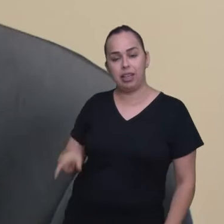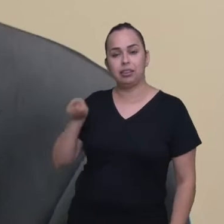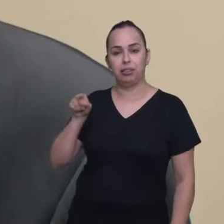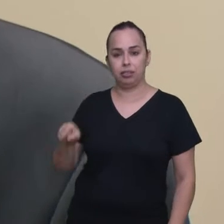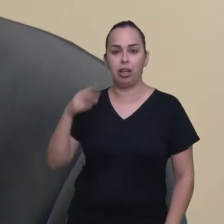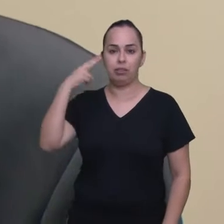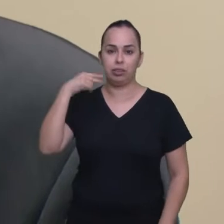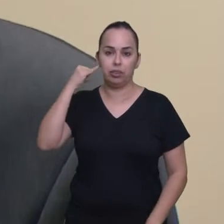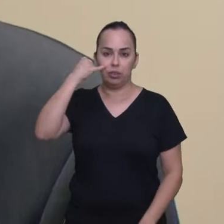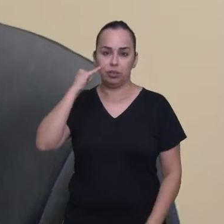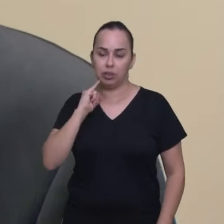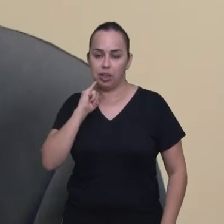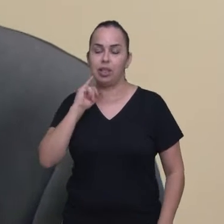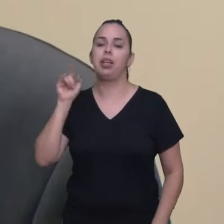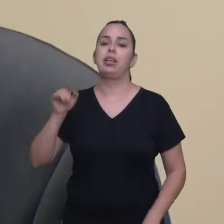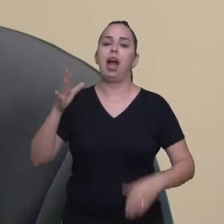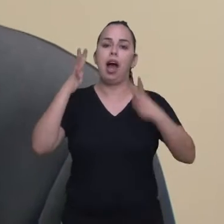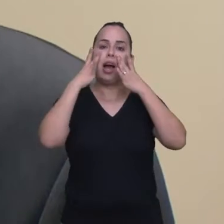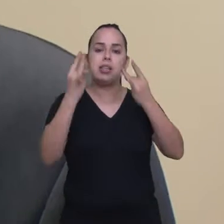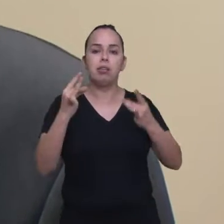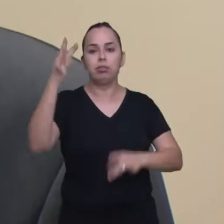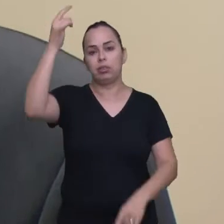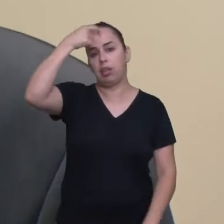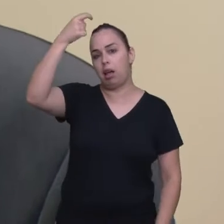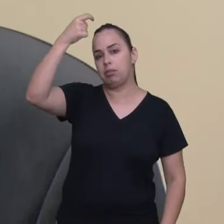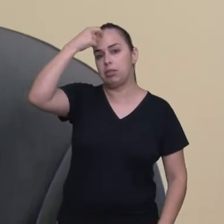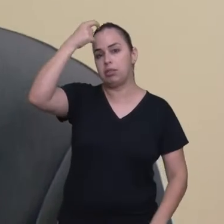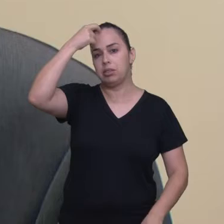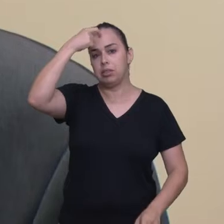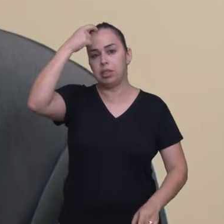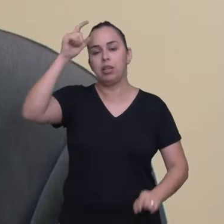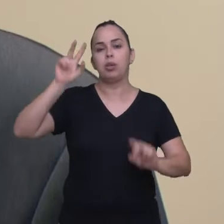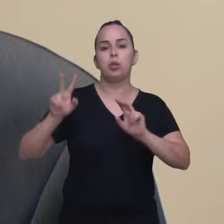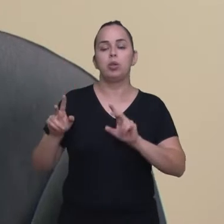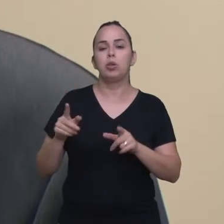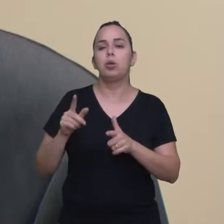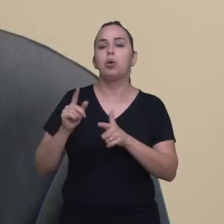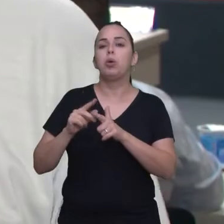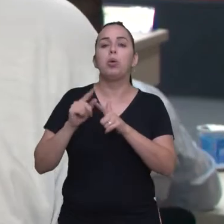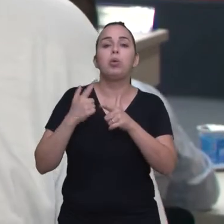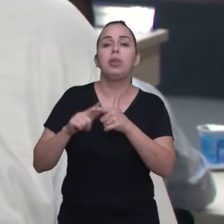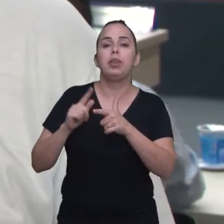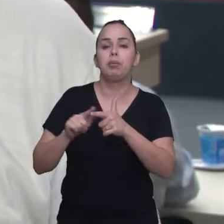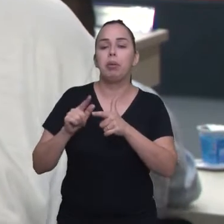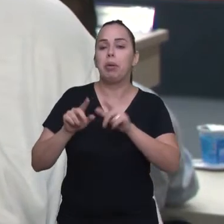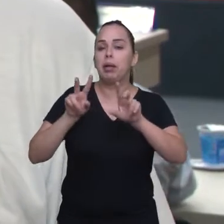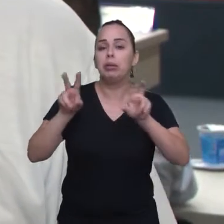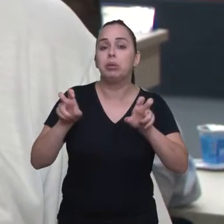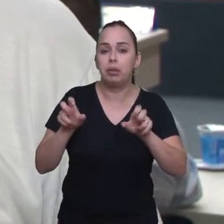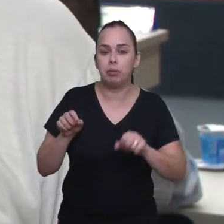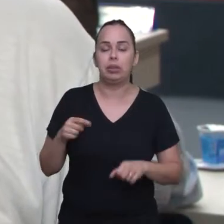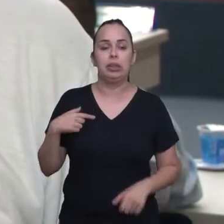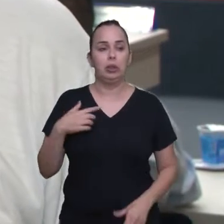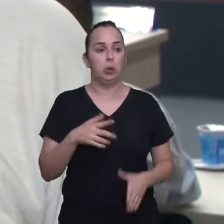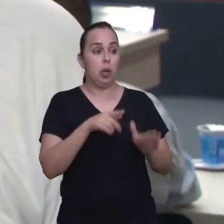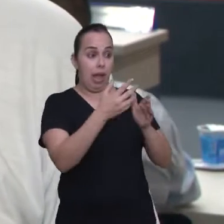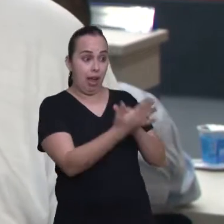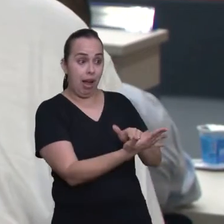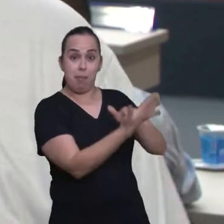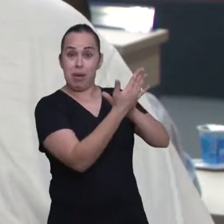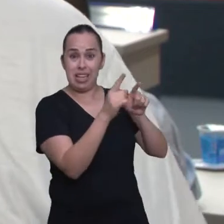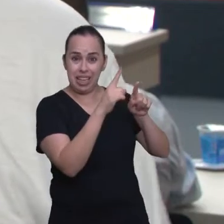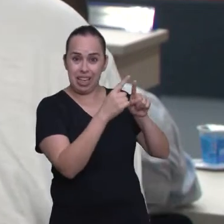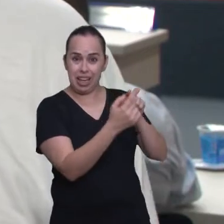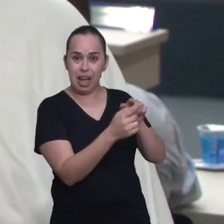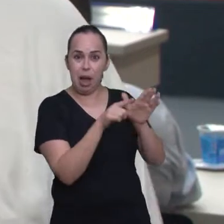esse trabalho contribui para o alerta e a conscientização da população sobre o problema. Eu, quando vi essa pesquisa, fiquei muito assustado